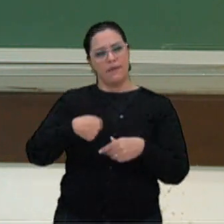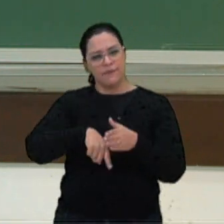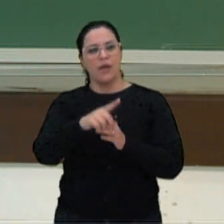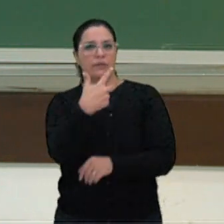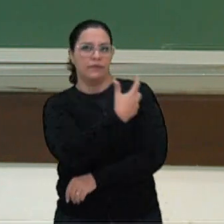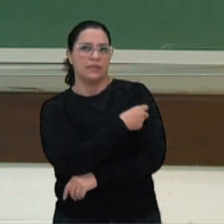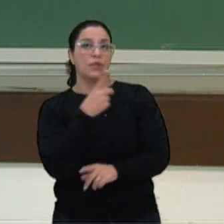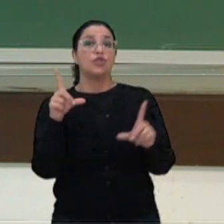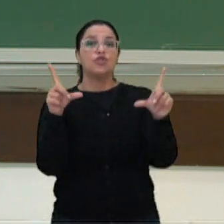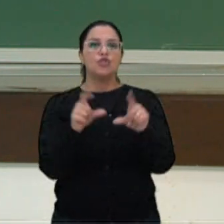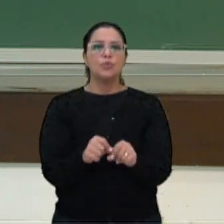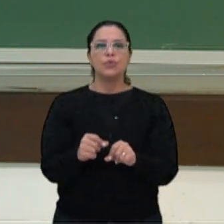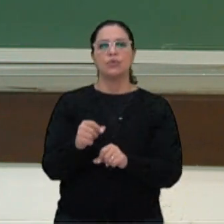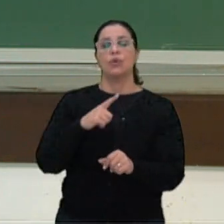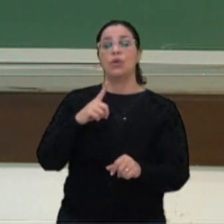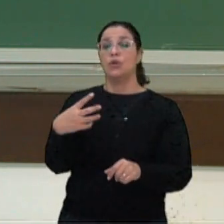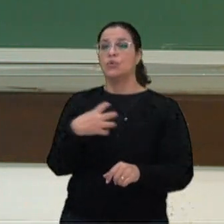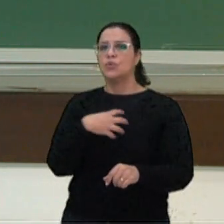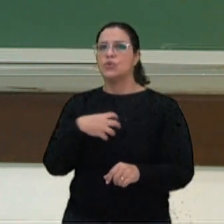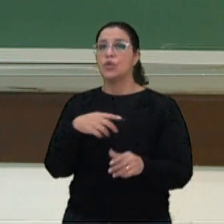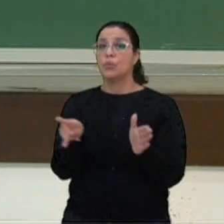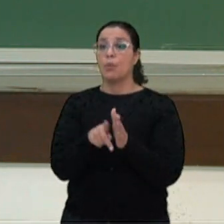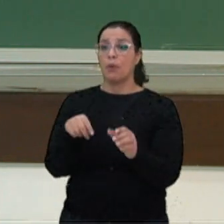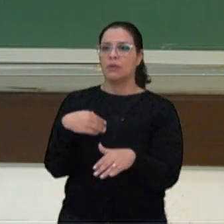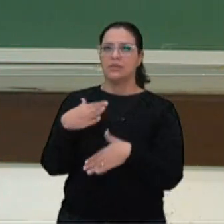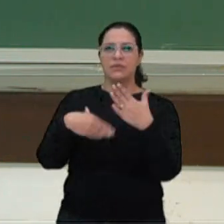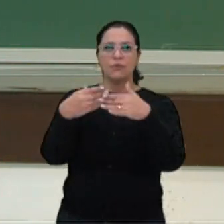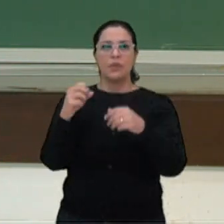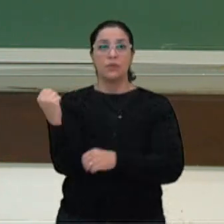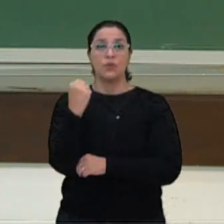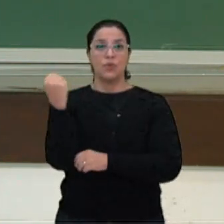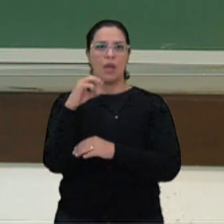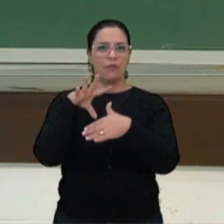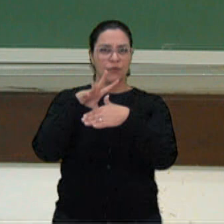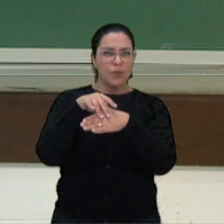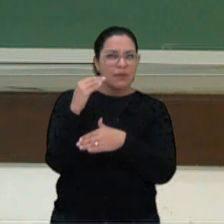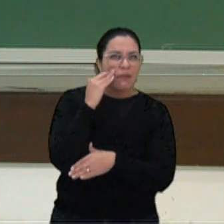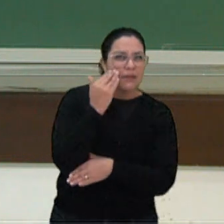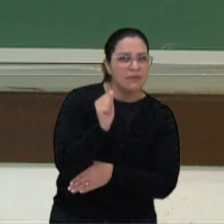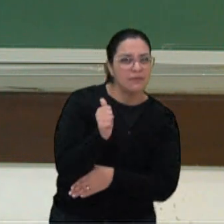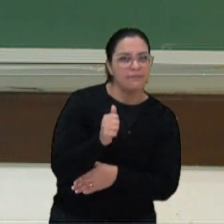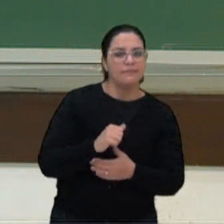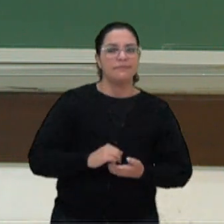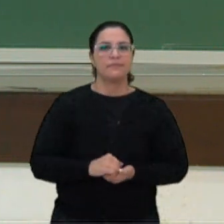porque daí ela diminui a chance dela desenvolver essa forma mais grave da doença. Conseguiram entender?